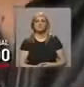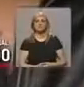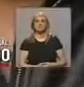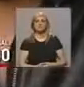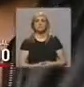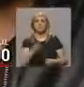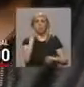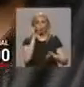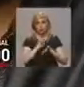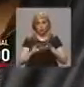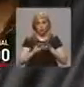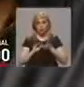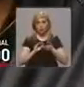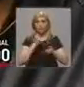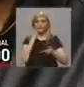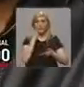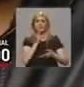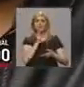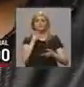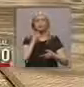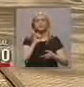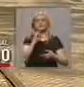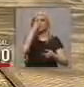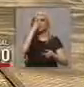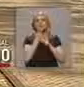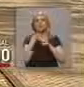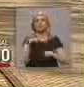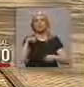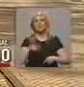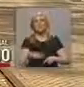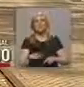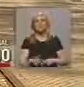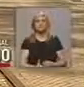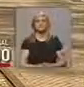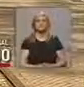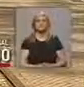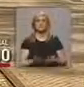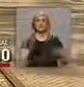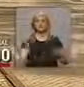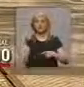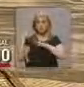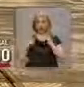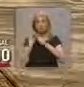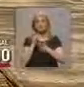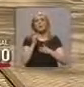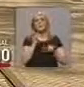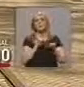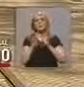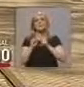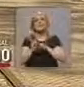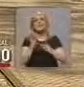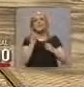Dois escritores, dois retratos históricos de Portugal. De gerações diferentes, cada um